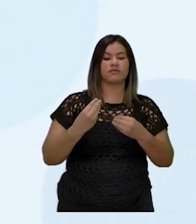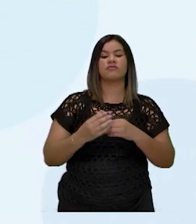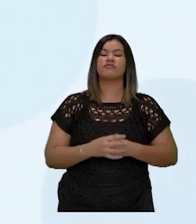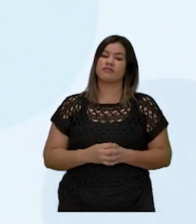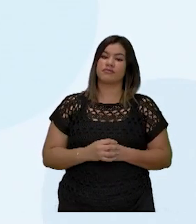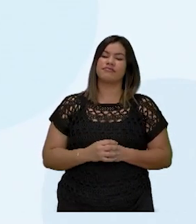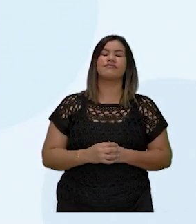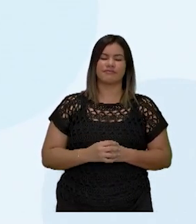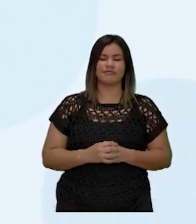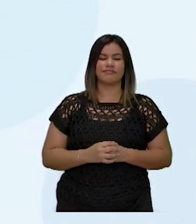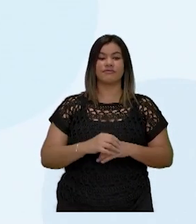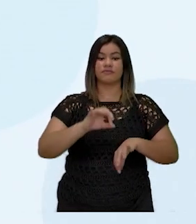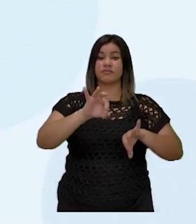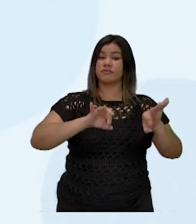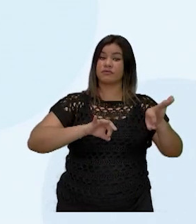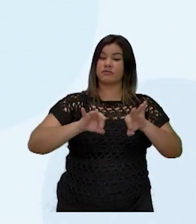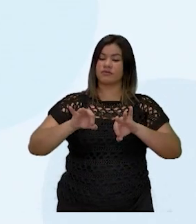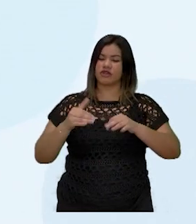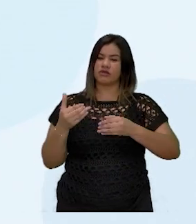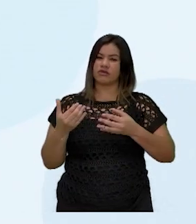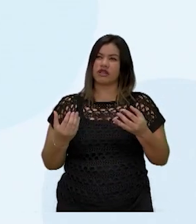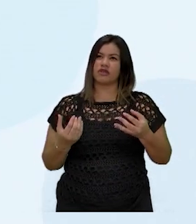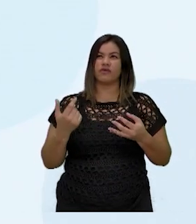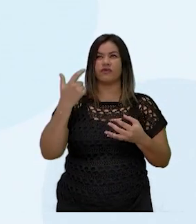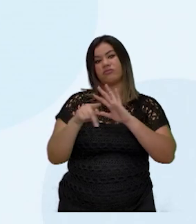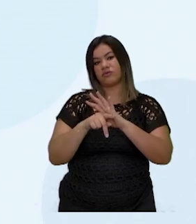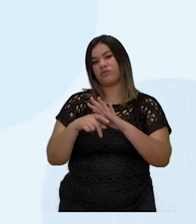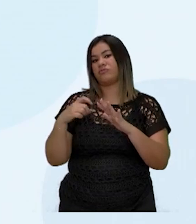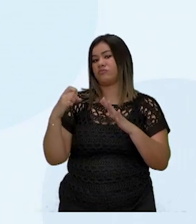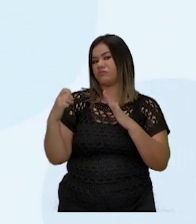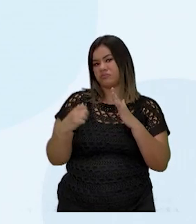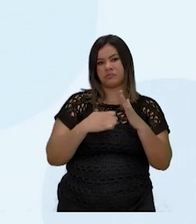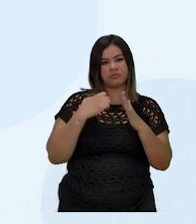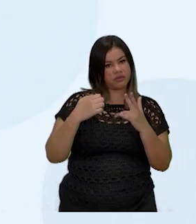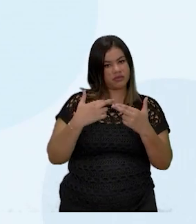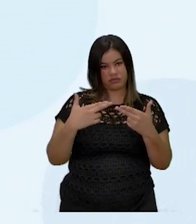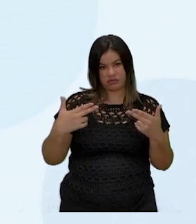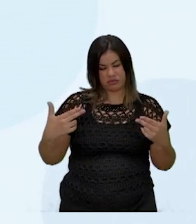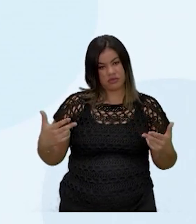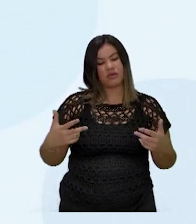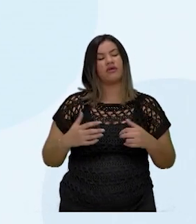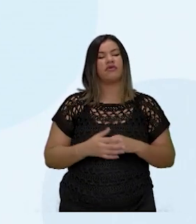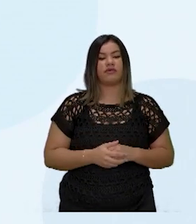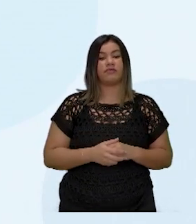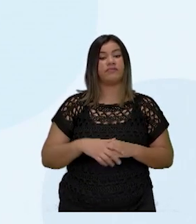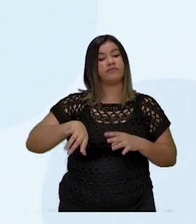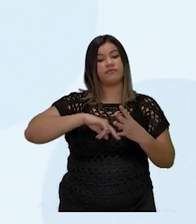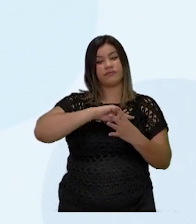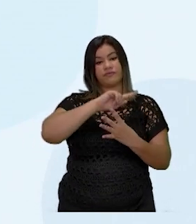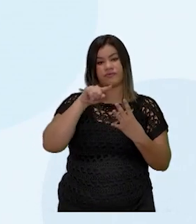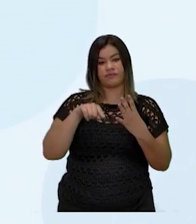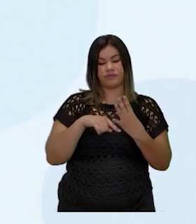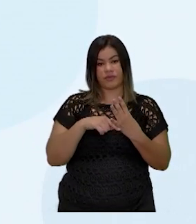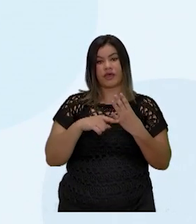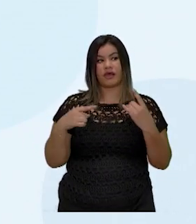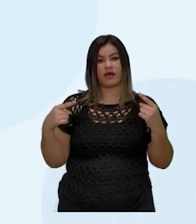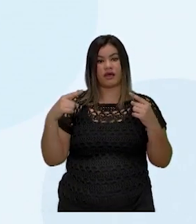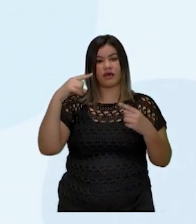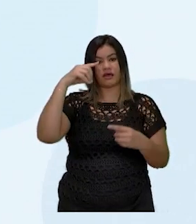Considerar que são percursos, cada unidade curricular é um percurso com começo, meio e fim. A unidade